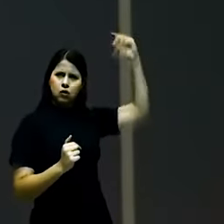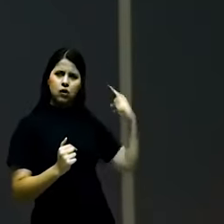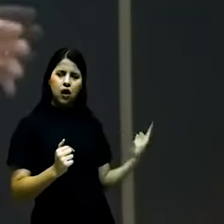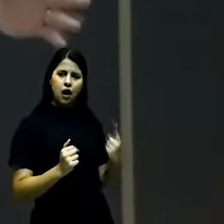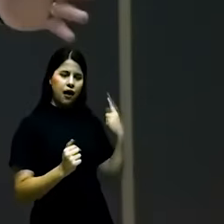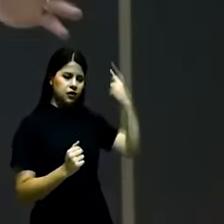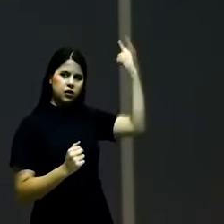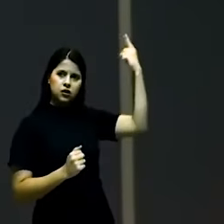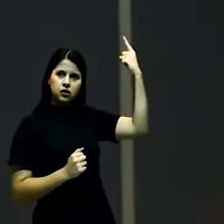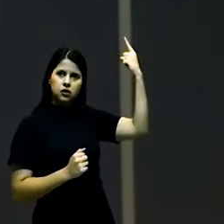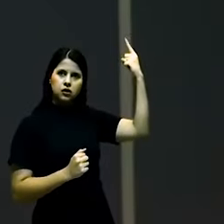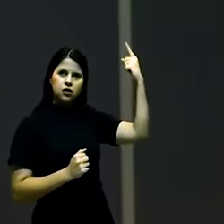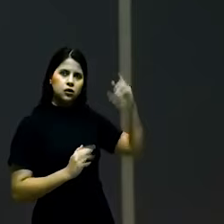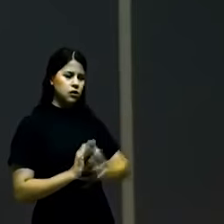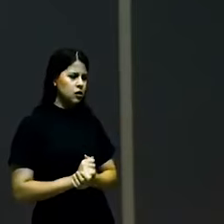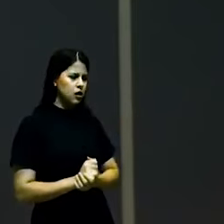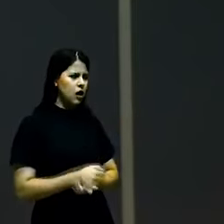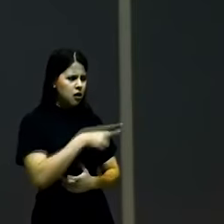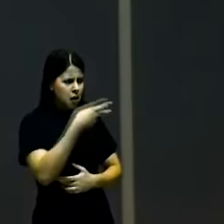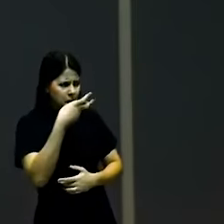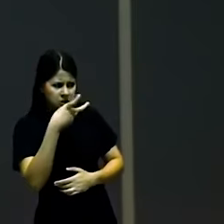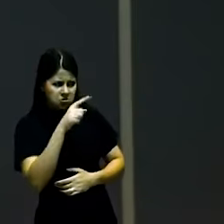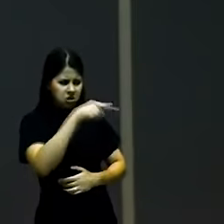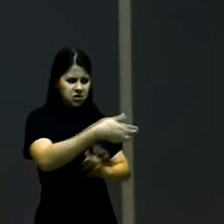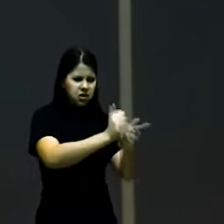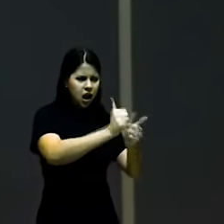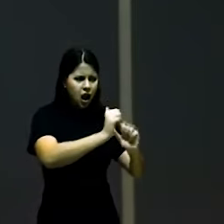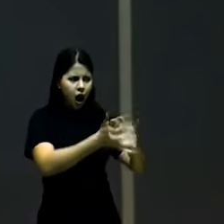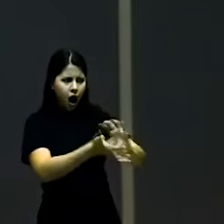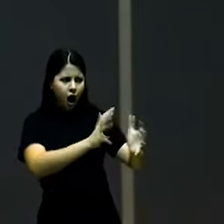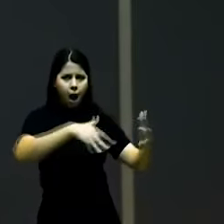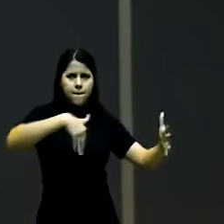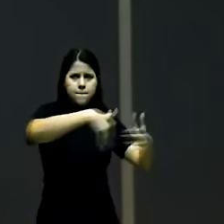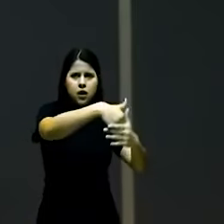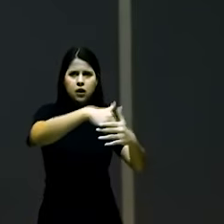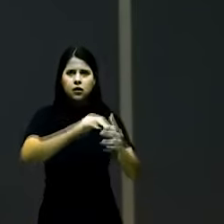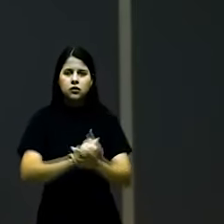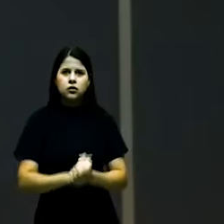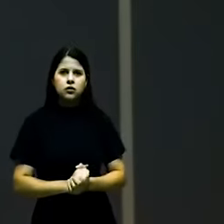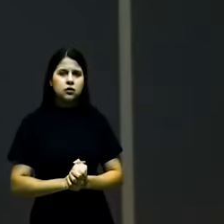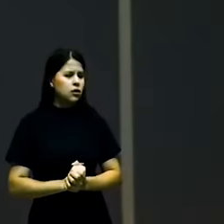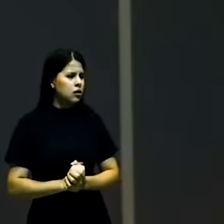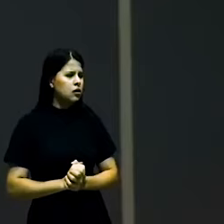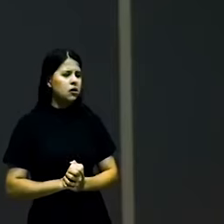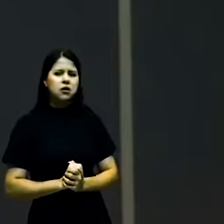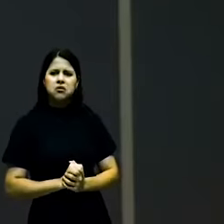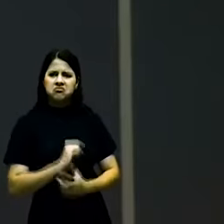e você tem um apelido, a gente já viu você jogando bola. E aqui não, a bola pode passar, mas o adversário